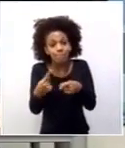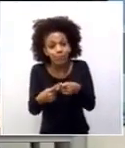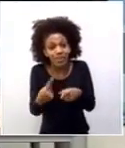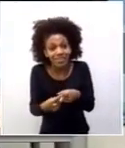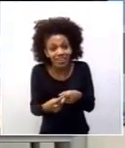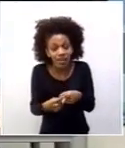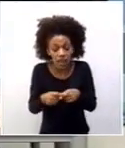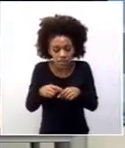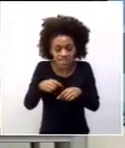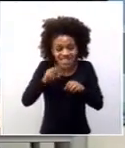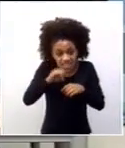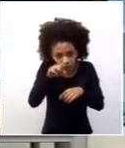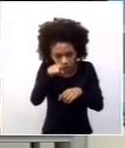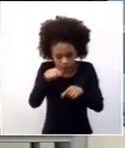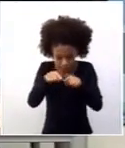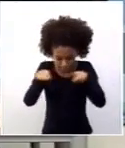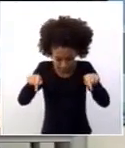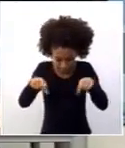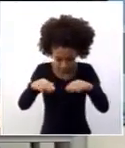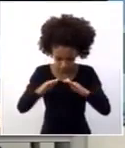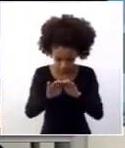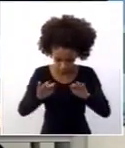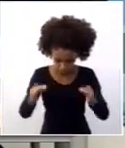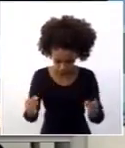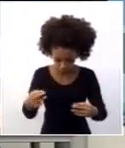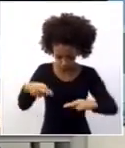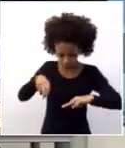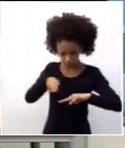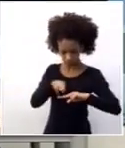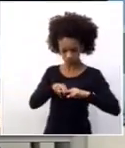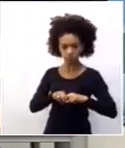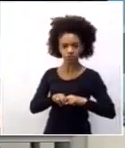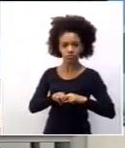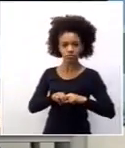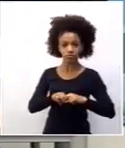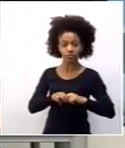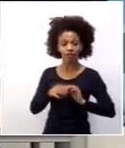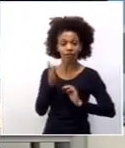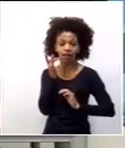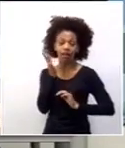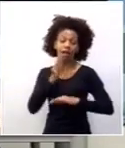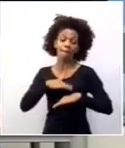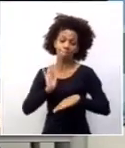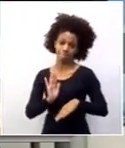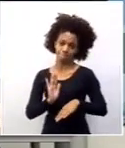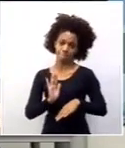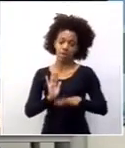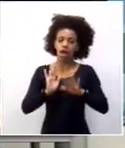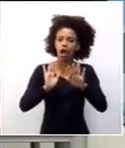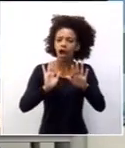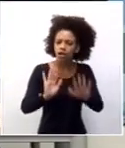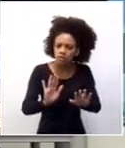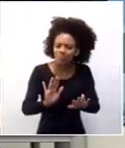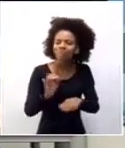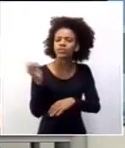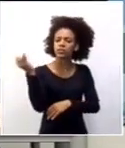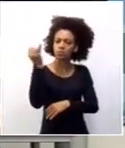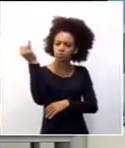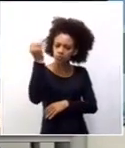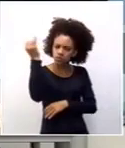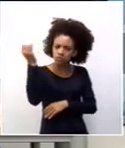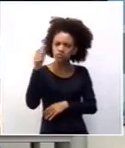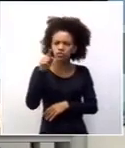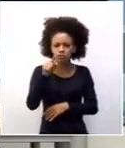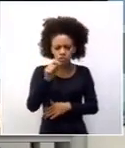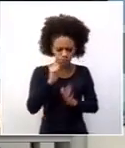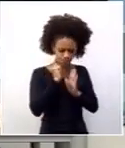para vocês conseguirem aprender. Outra coisa, pessoal, é muito importante que vocês tirem notas, tá? Anotem